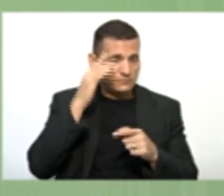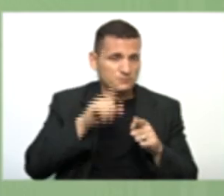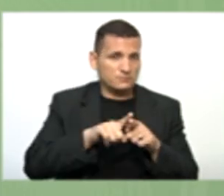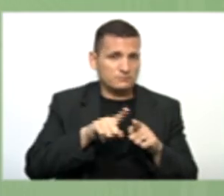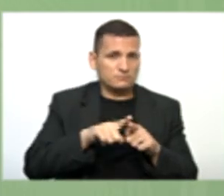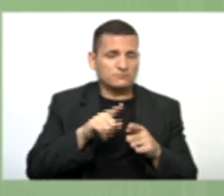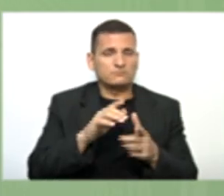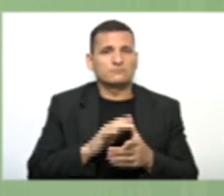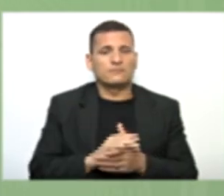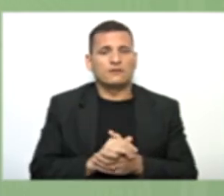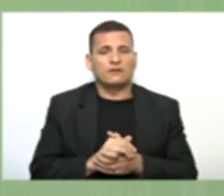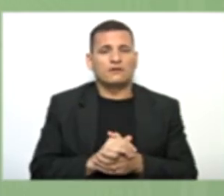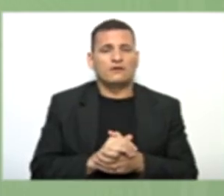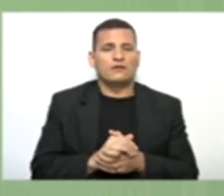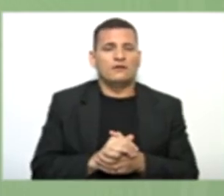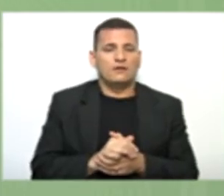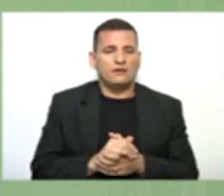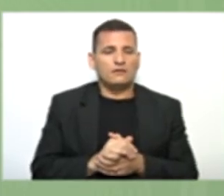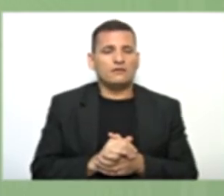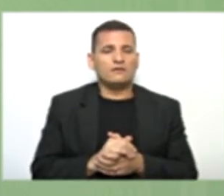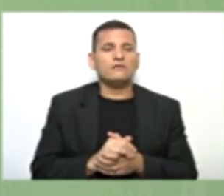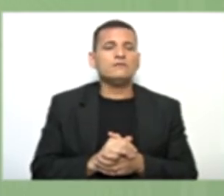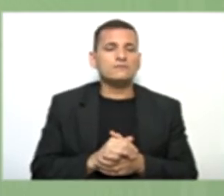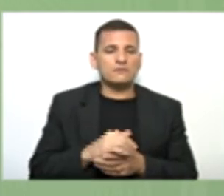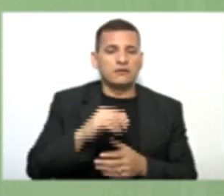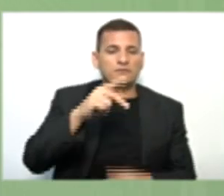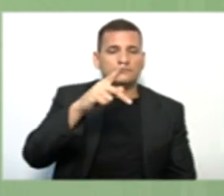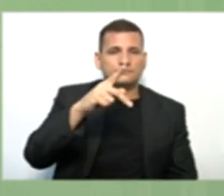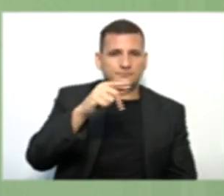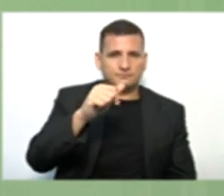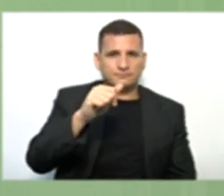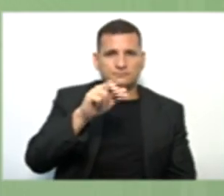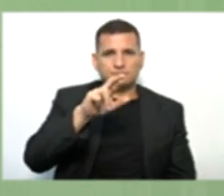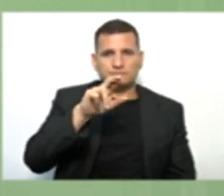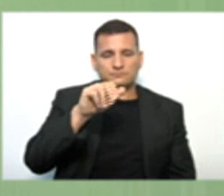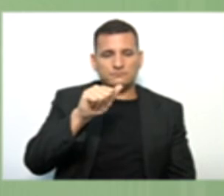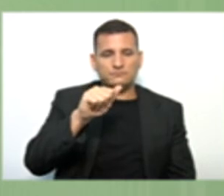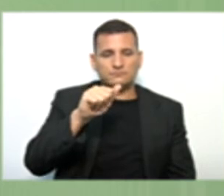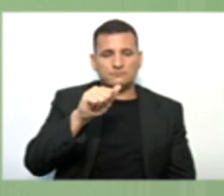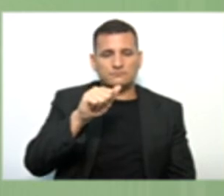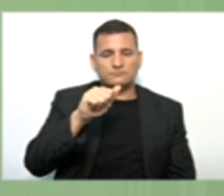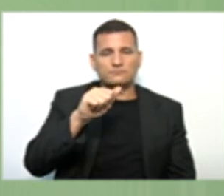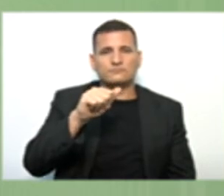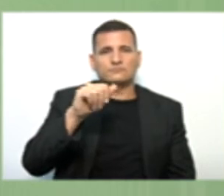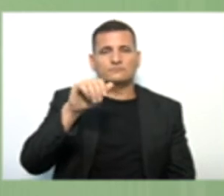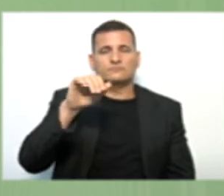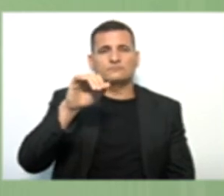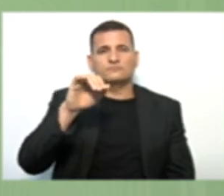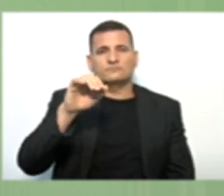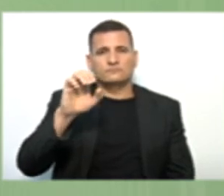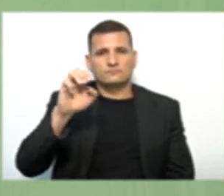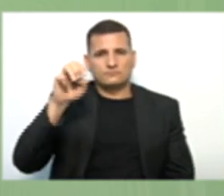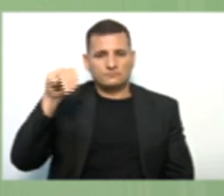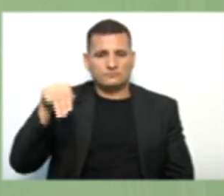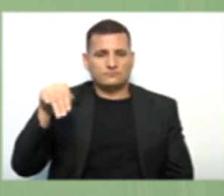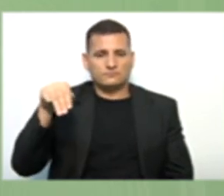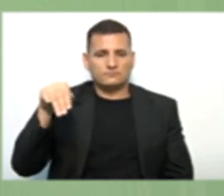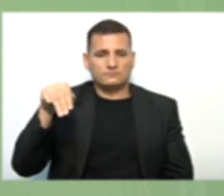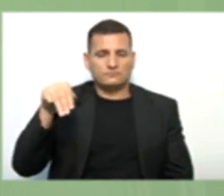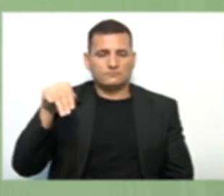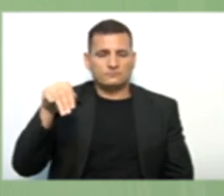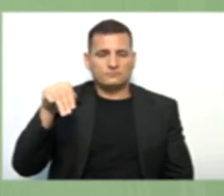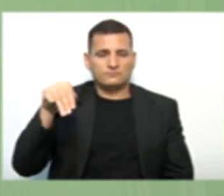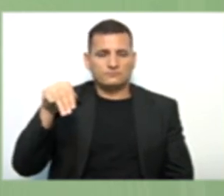forma? Assim, para funcionário em funcionários, ou